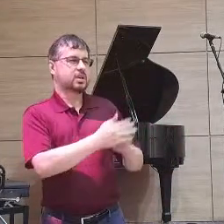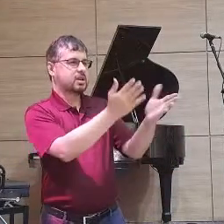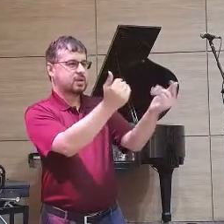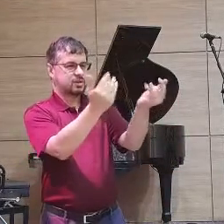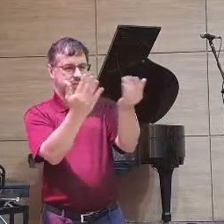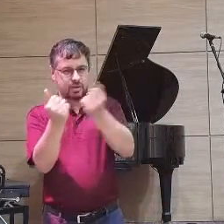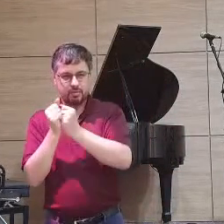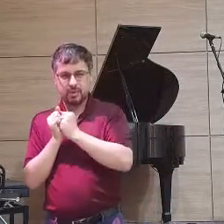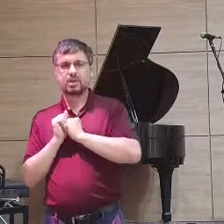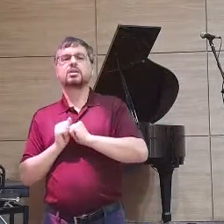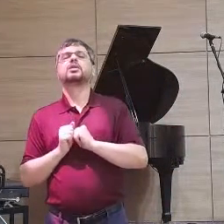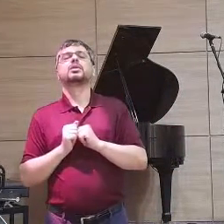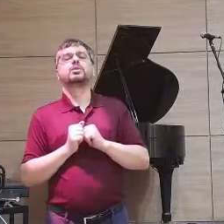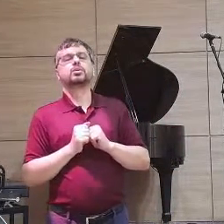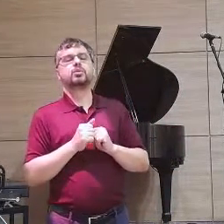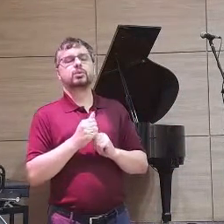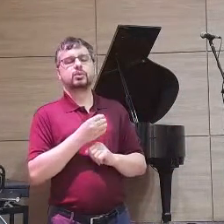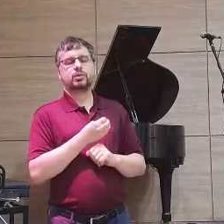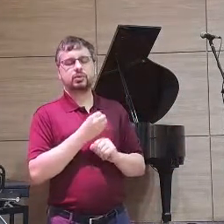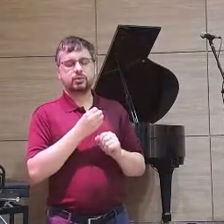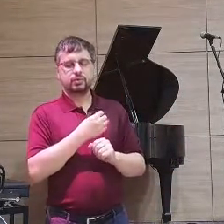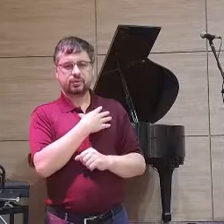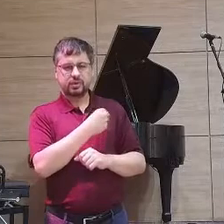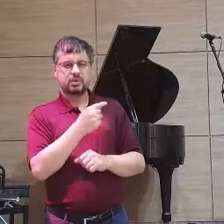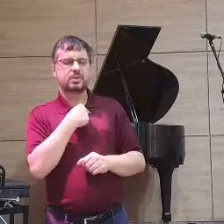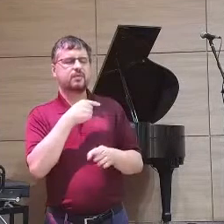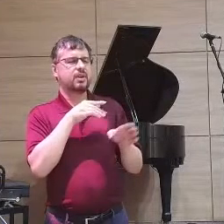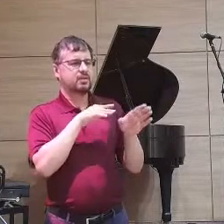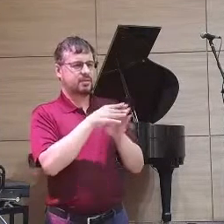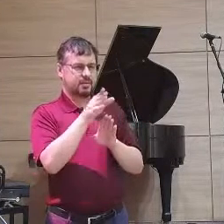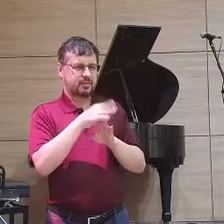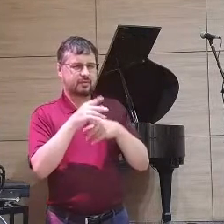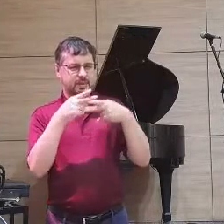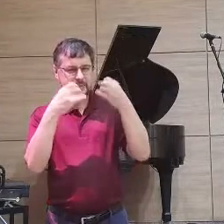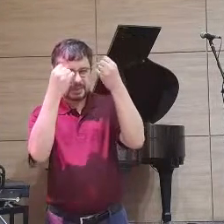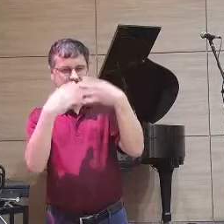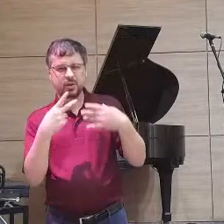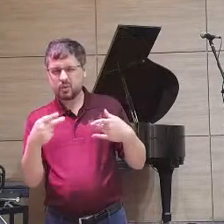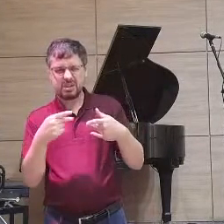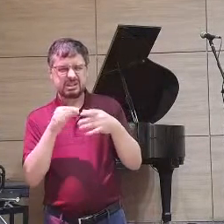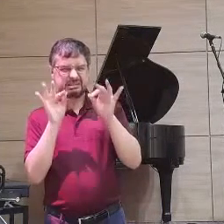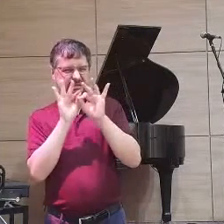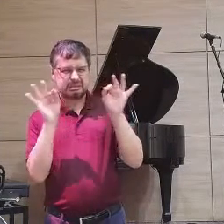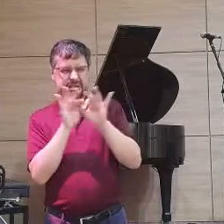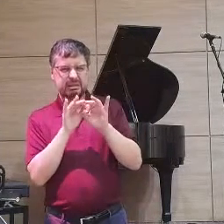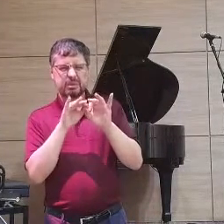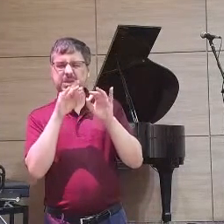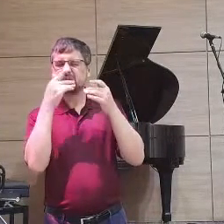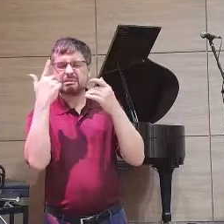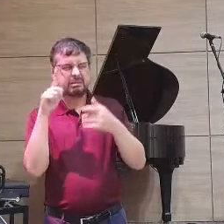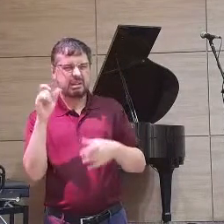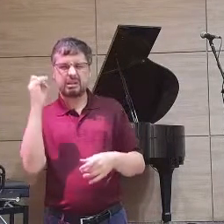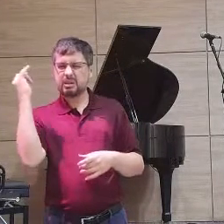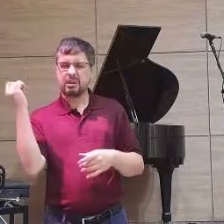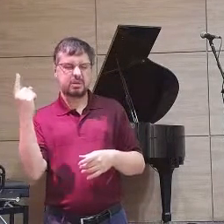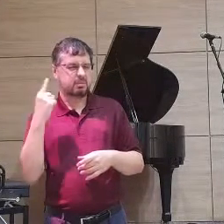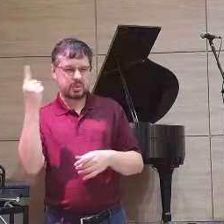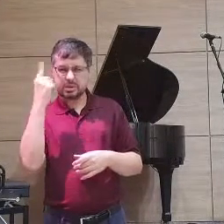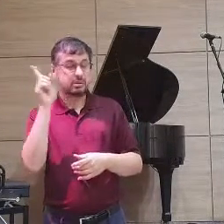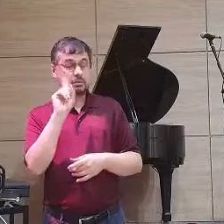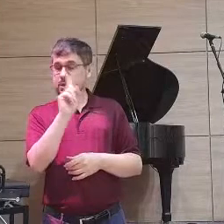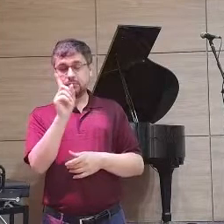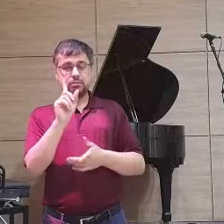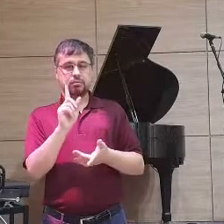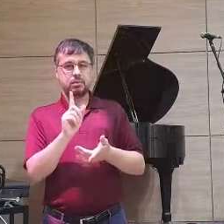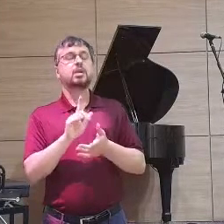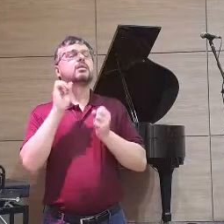e você fala de habilidades você fica dando instruções sobre bobinha sobre coisas ou menos importante é claro que não